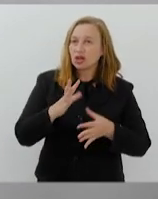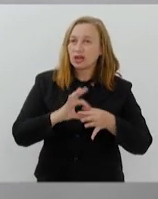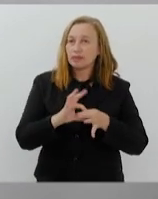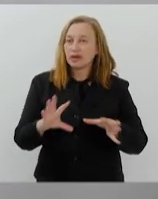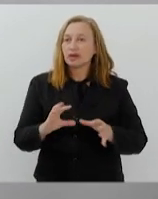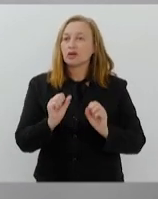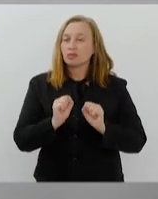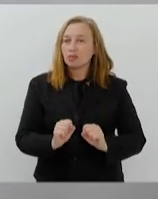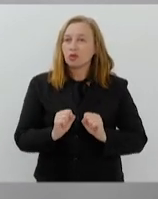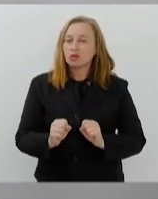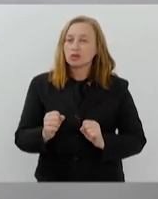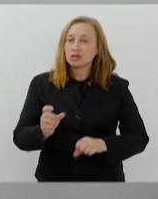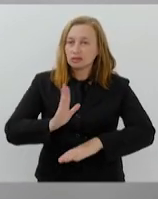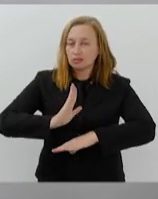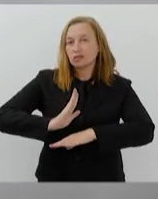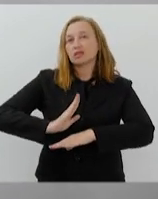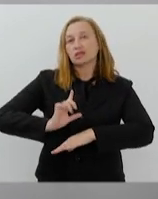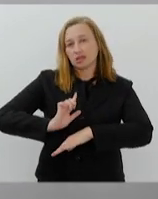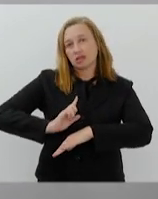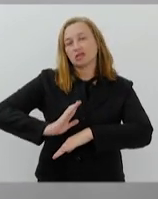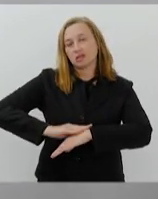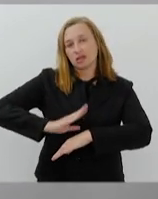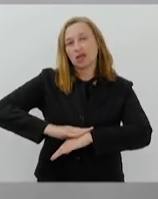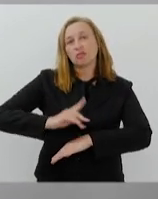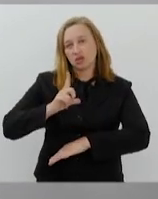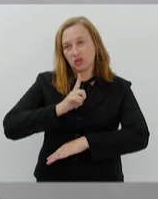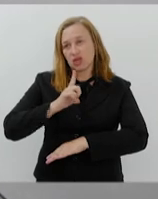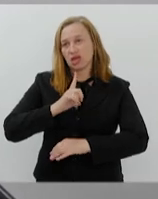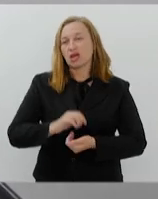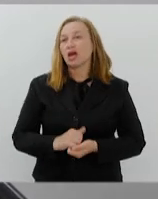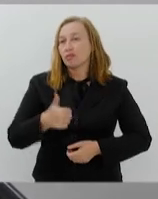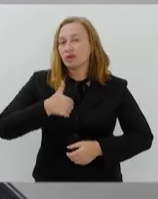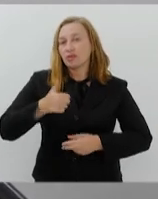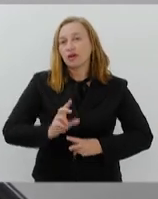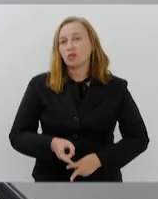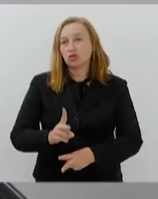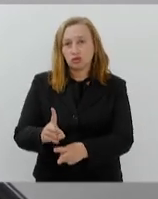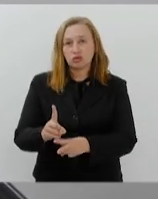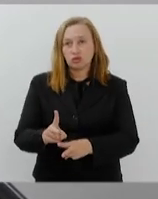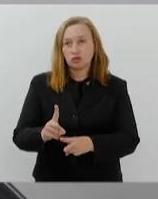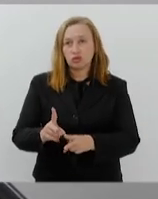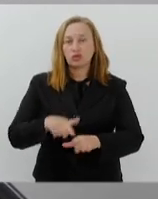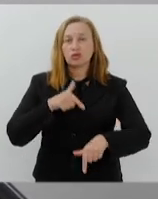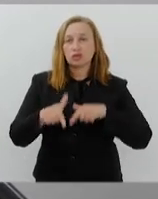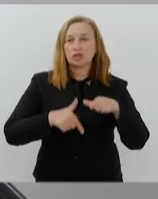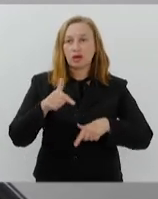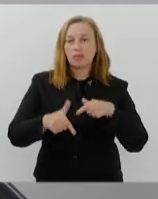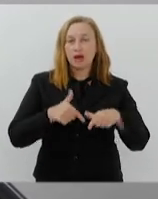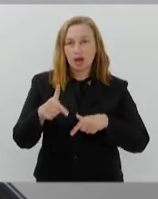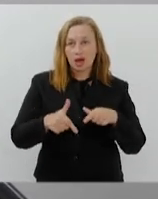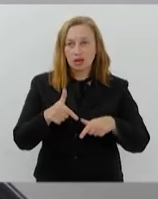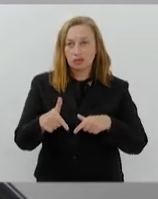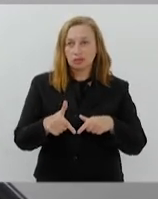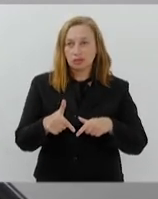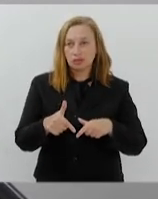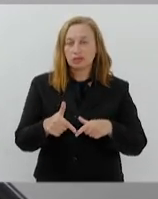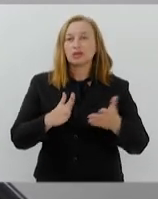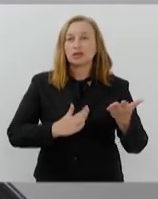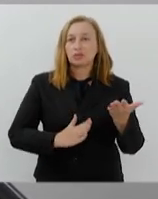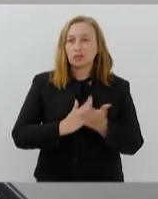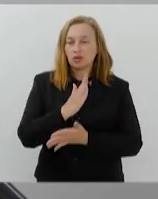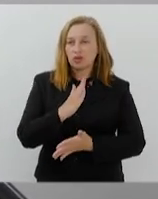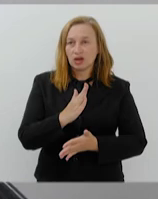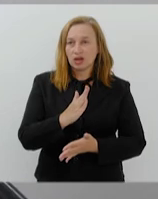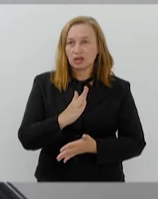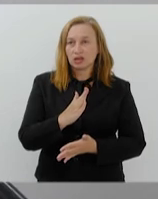para que a gente possa ganhar tempo em primeiro lugar a continuidade os desdobramentos dessa sessão naquela que já tá designada e aprovada por